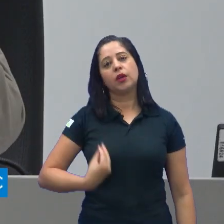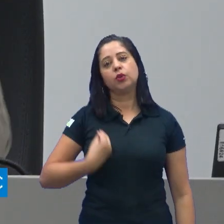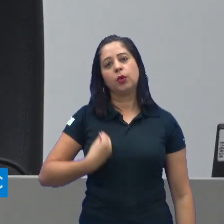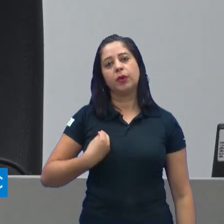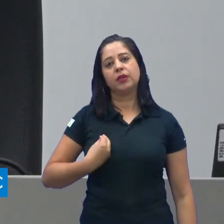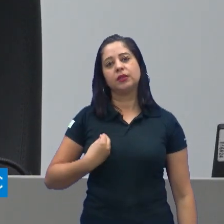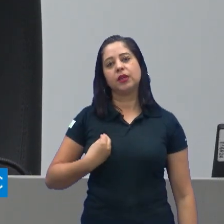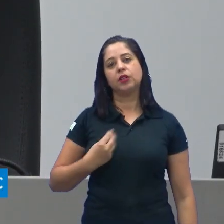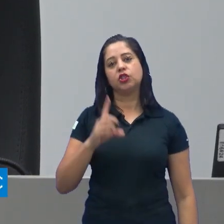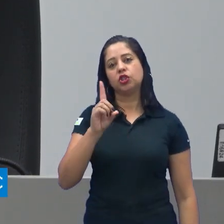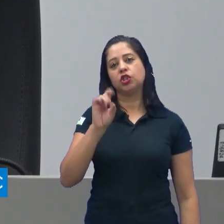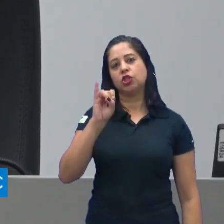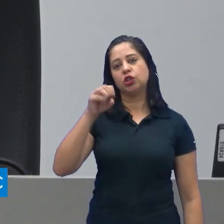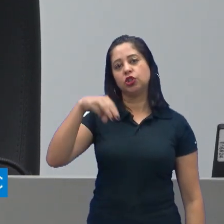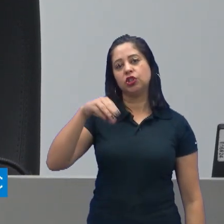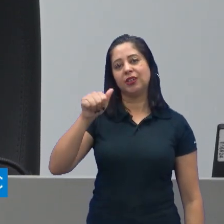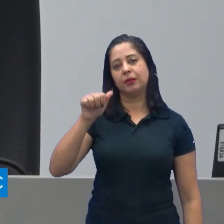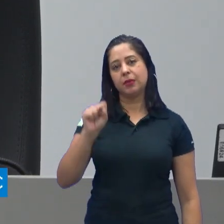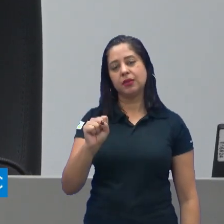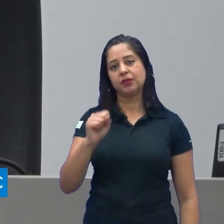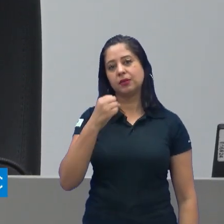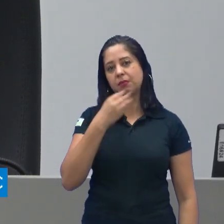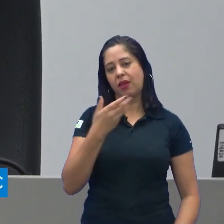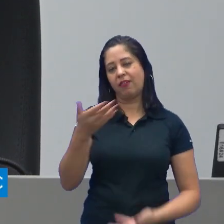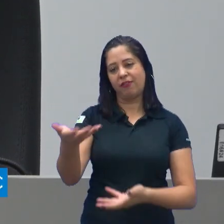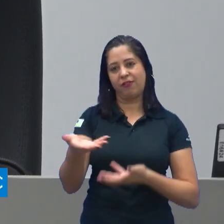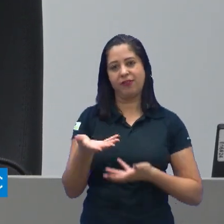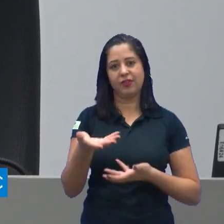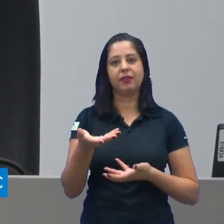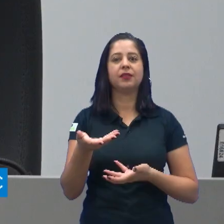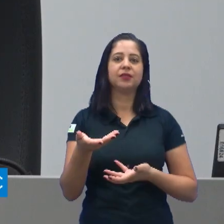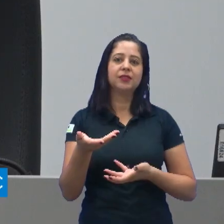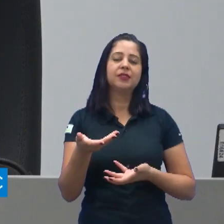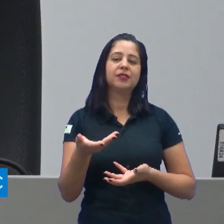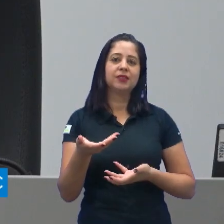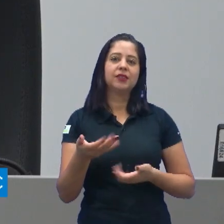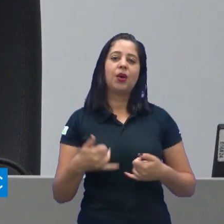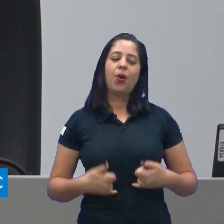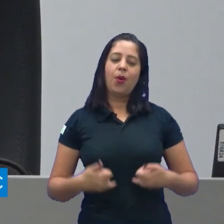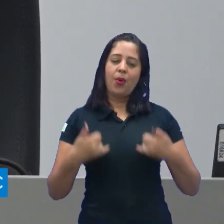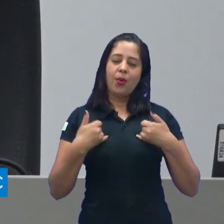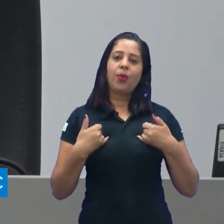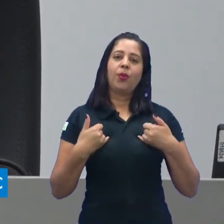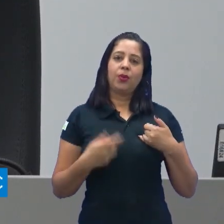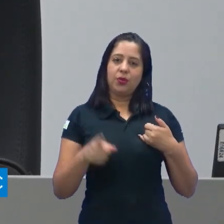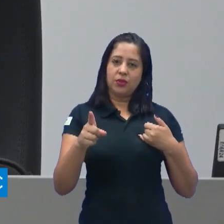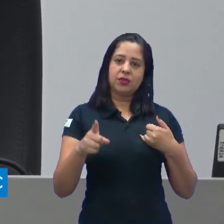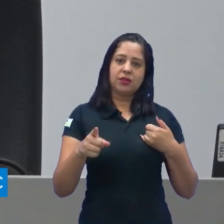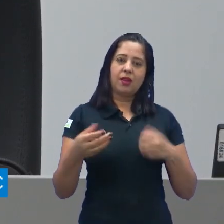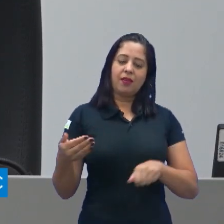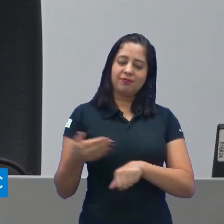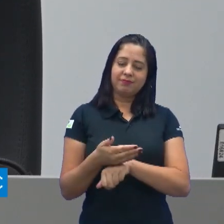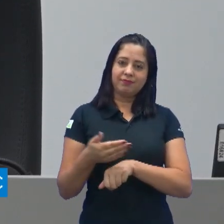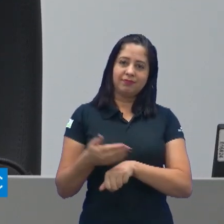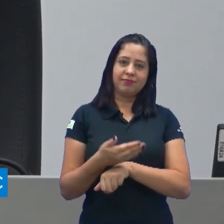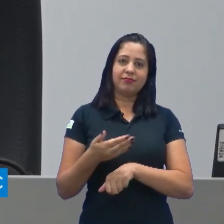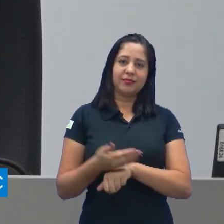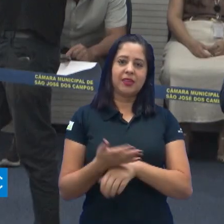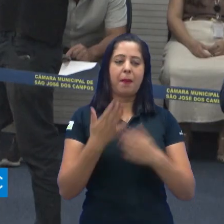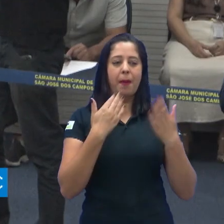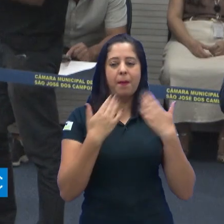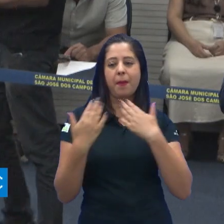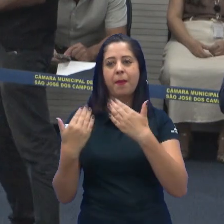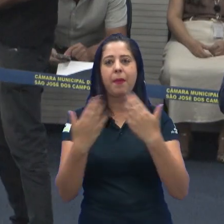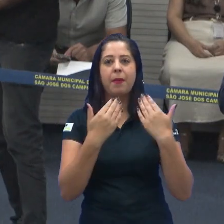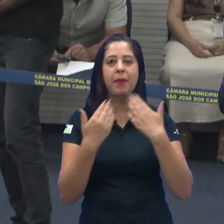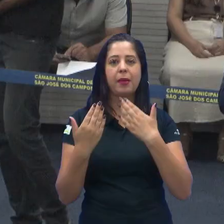Seja bem-vindo a essa Casa de Leis, Zé Dimas. Para mim é uma honra receber Vossa Excelência aqui nessa casa para apreciar, conversar com os colegas,